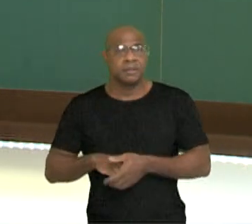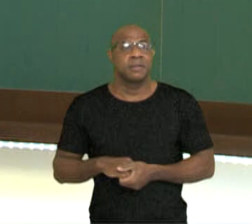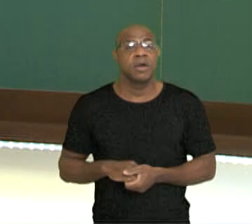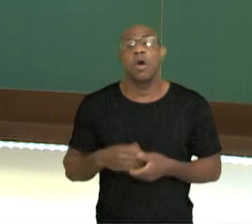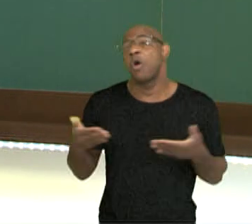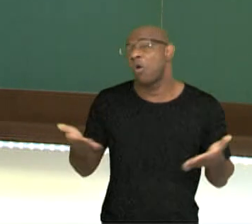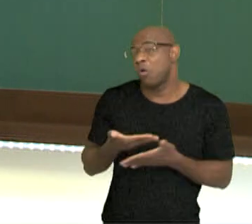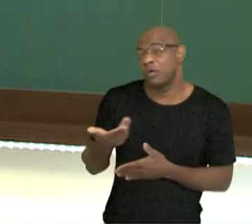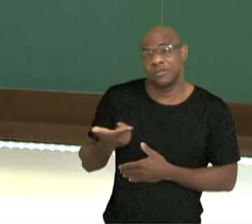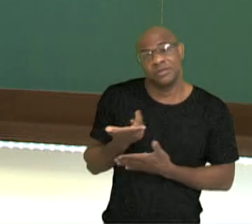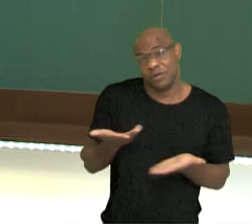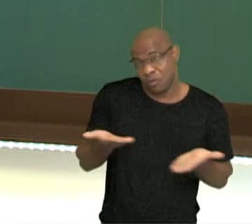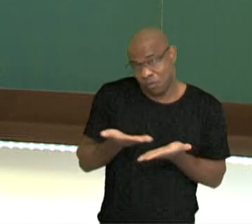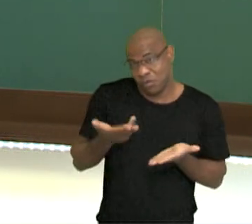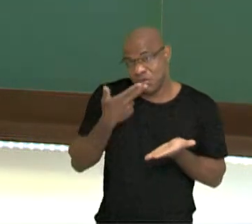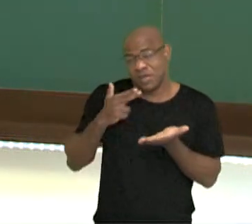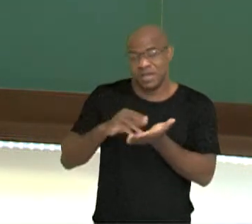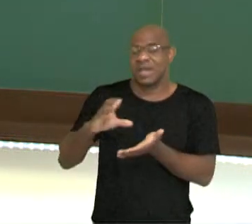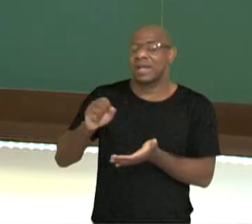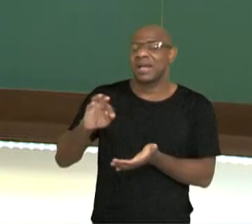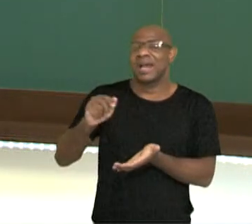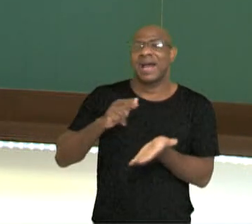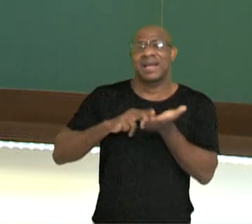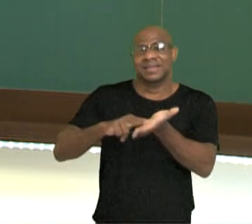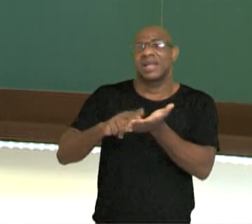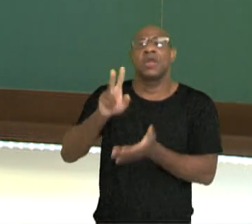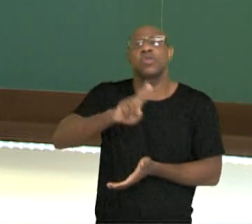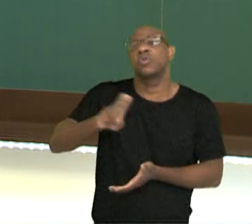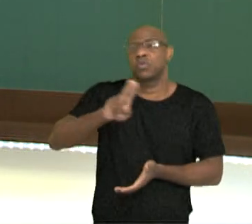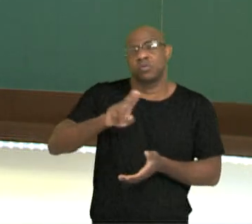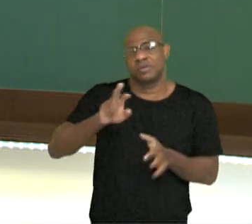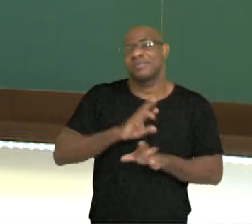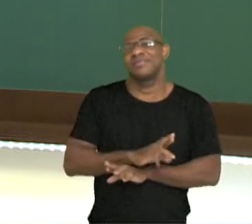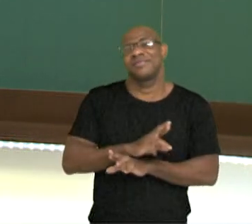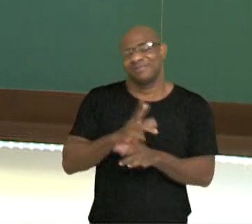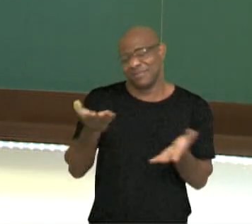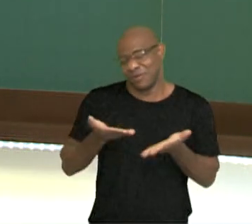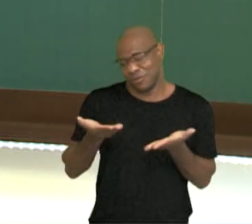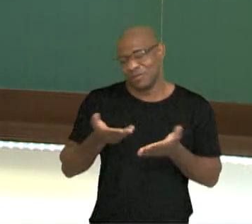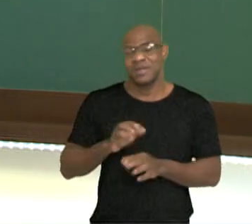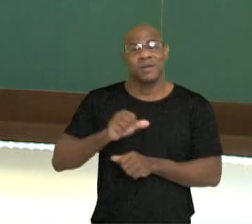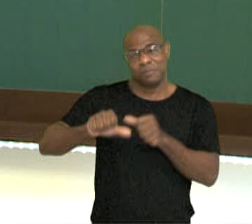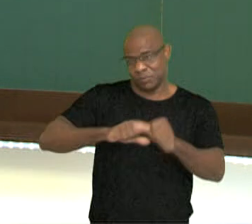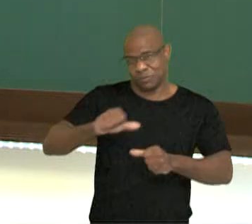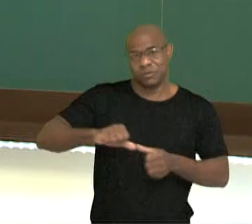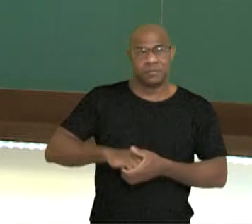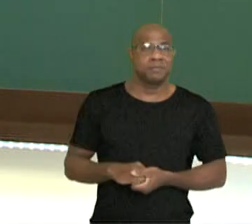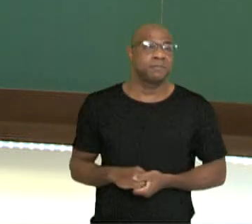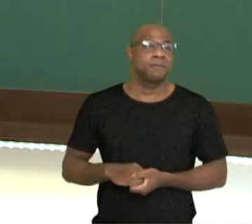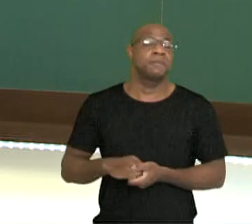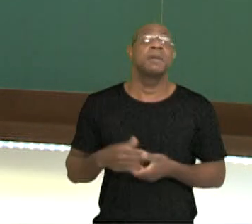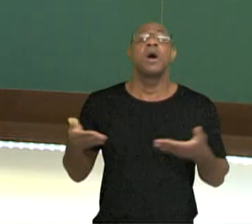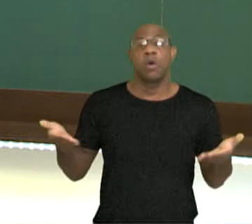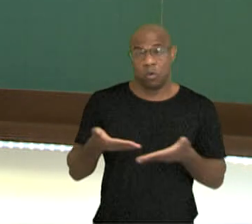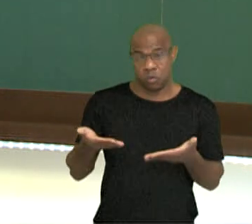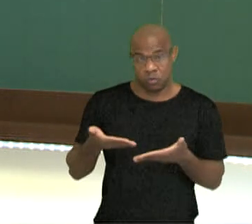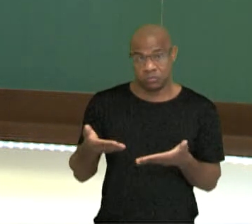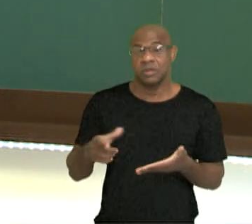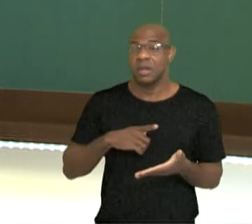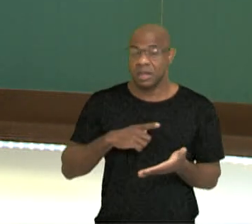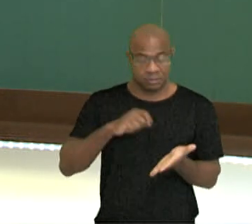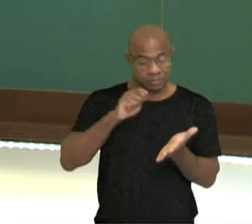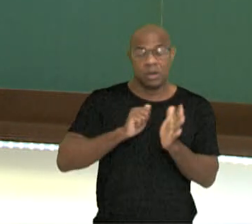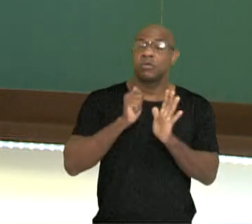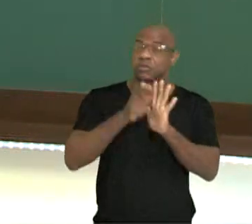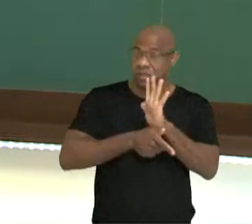mais tanto quanto se usava. Existem outras maneiras da gente se comunicar, mas ainda é, sem dúvida nenhuma, um dos